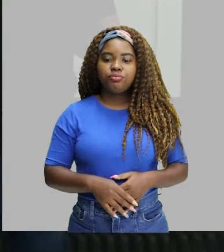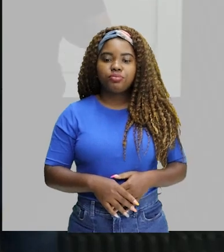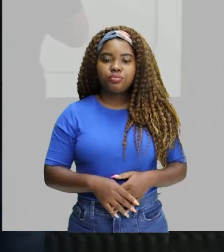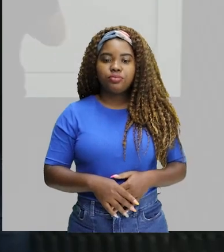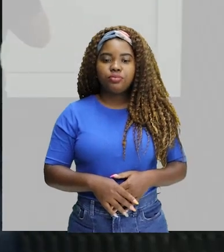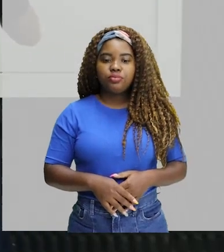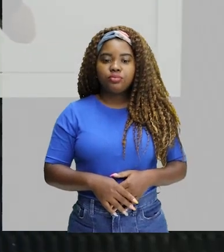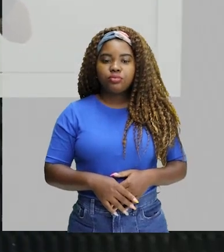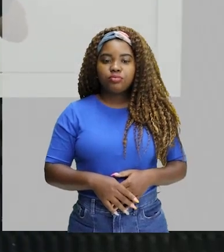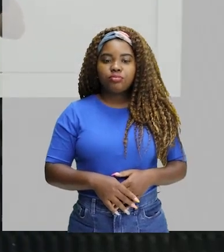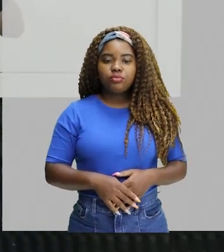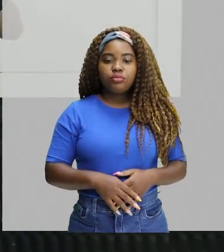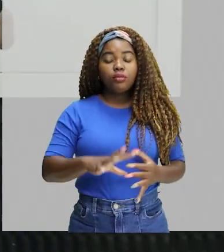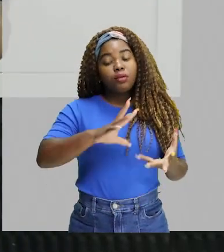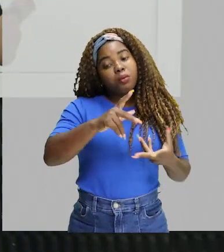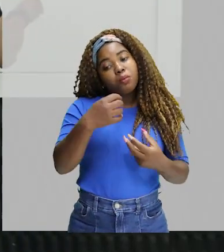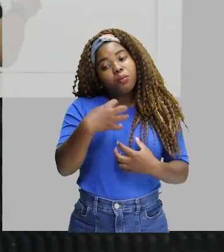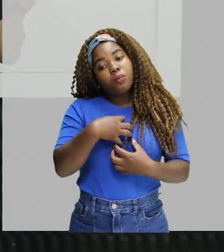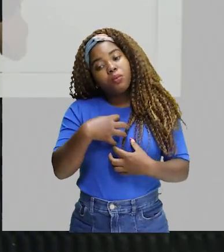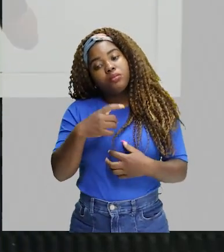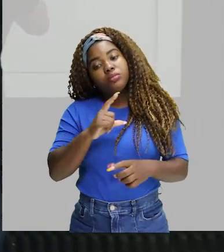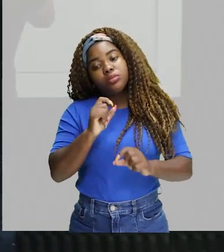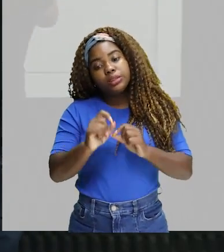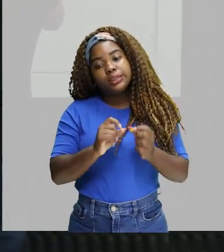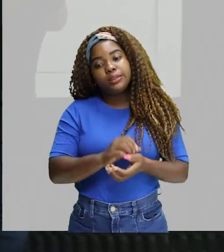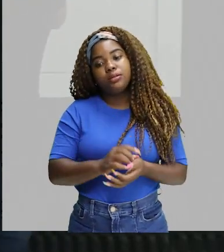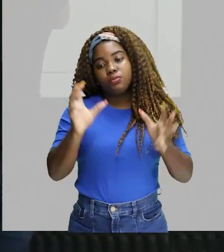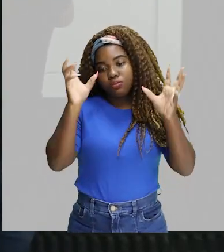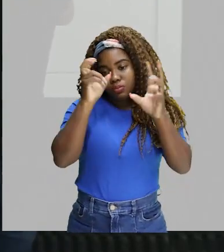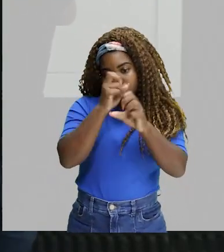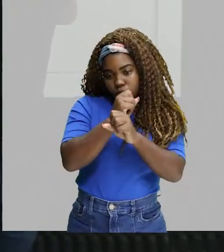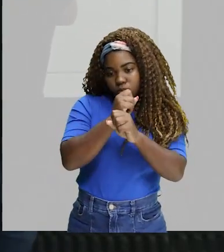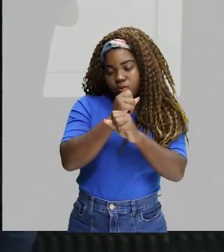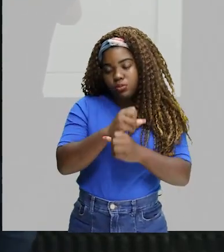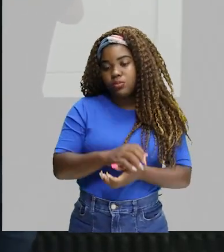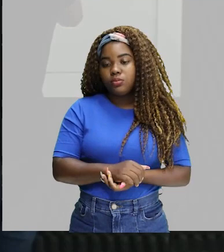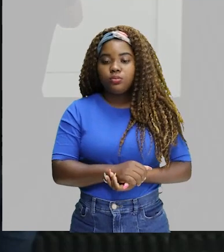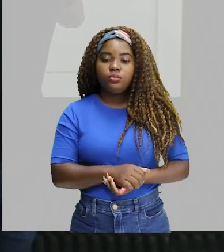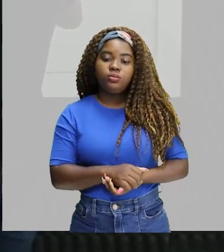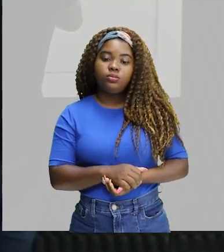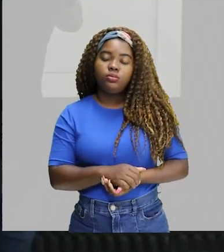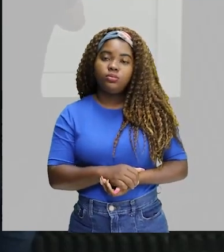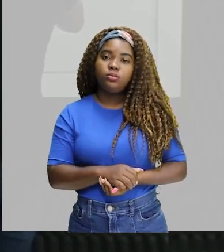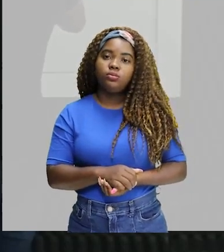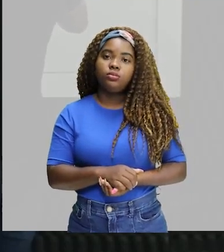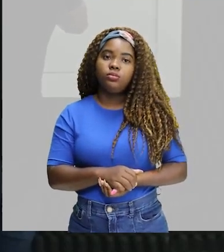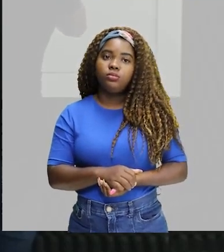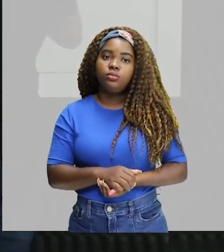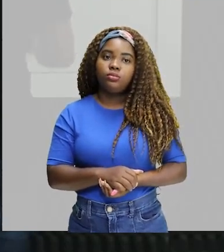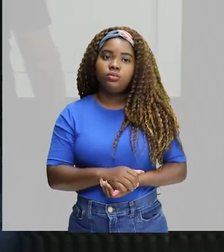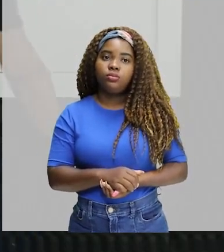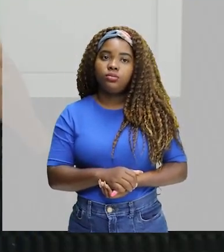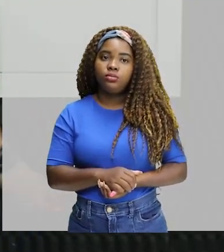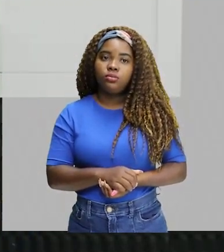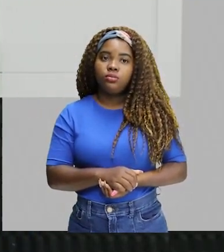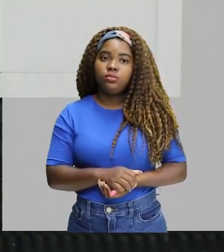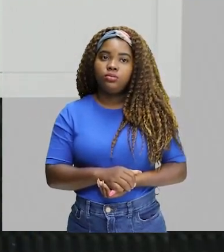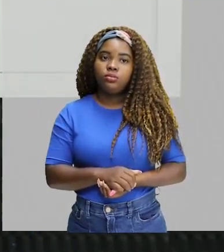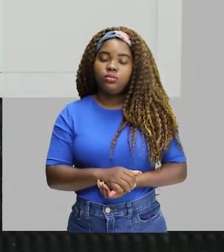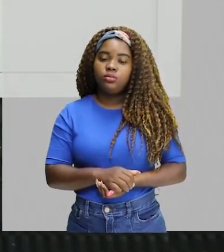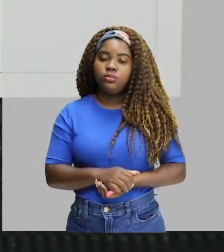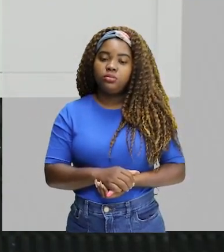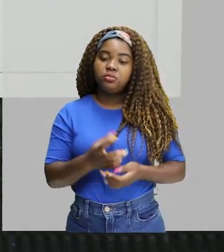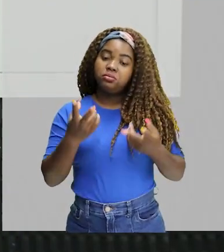ok? O mundo sensível nós temos provavelmente as sombras. Você só percebe as sombras, é